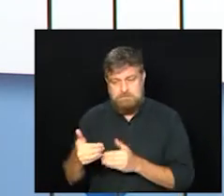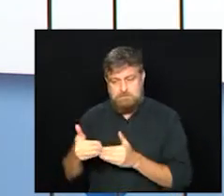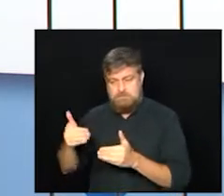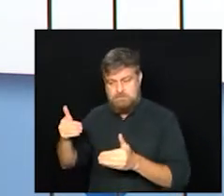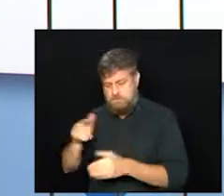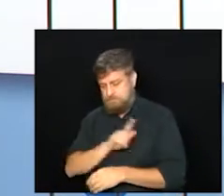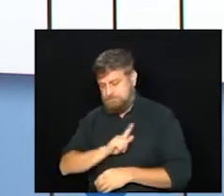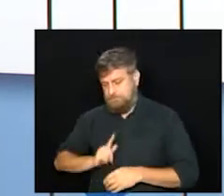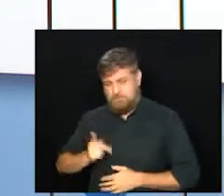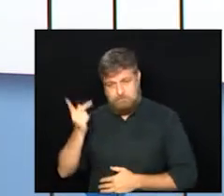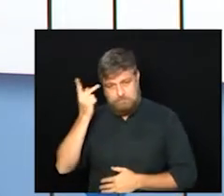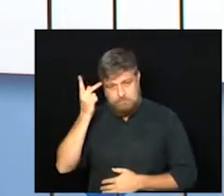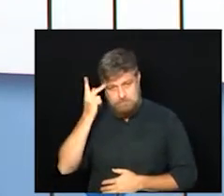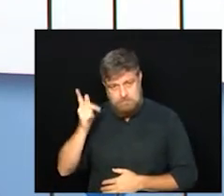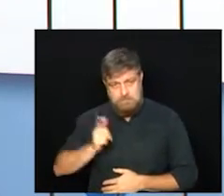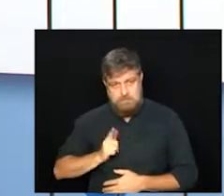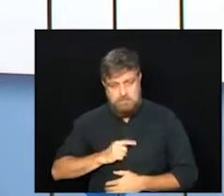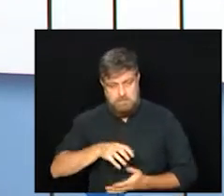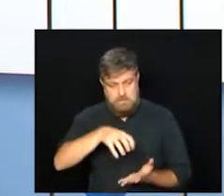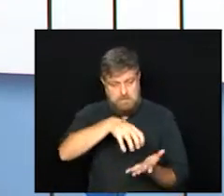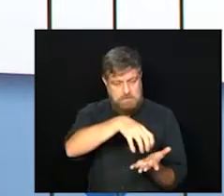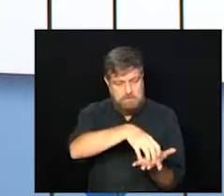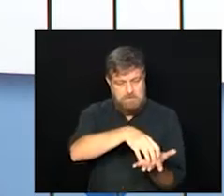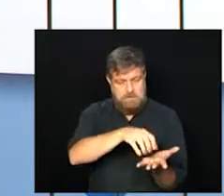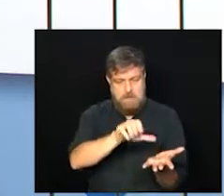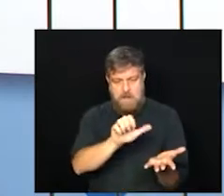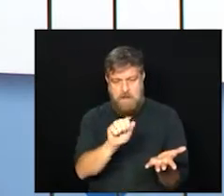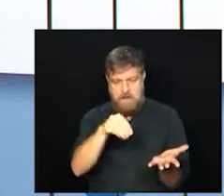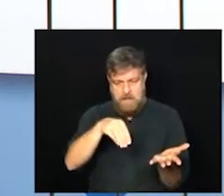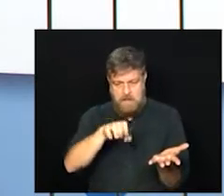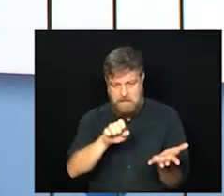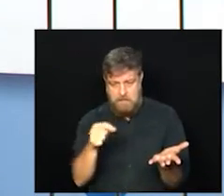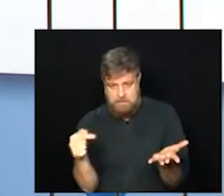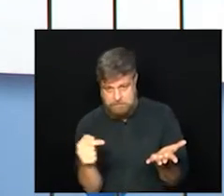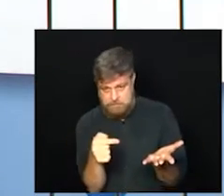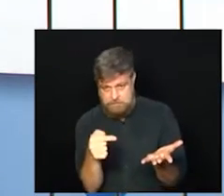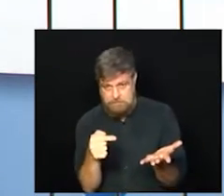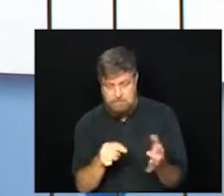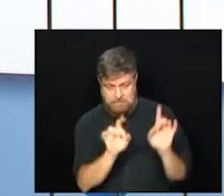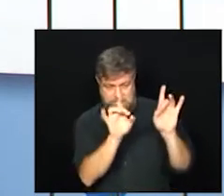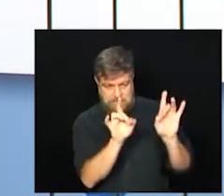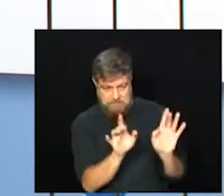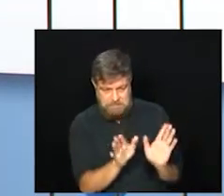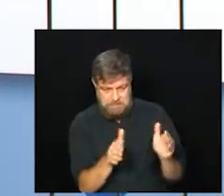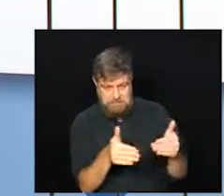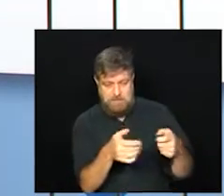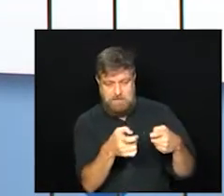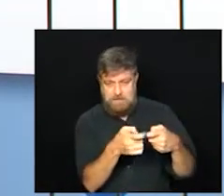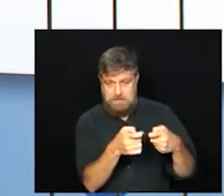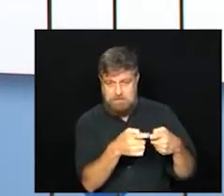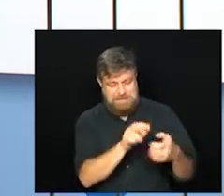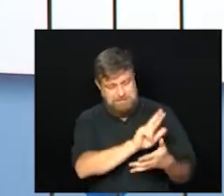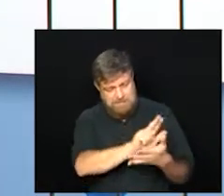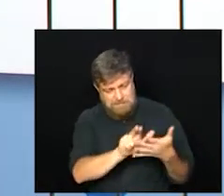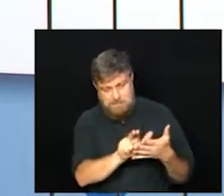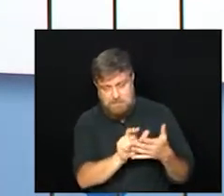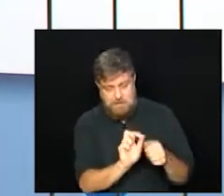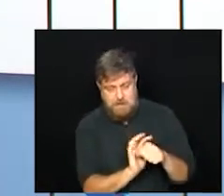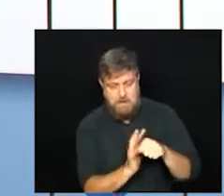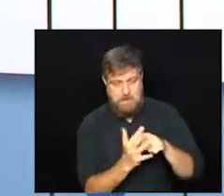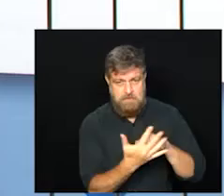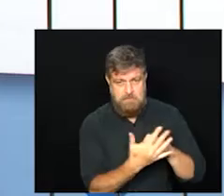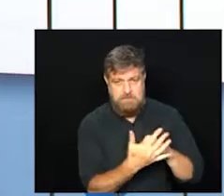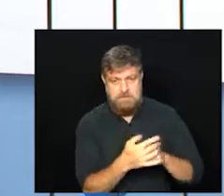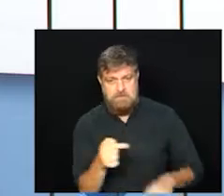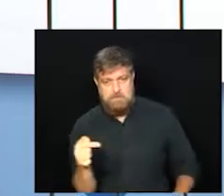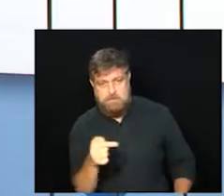governo estadual desmobilizou a AME, né? O AME, que é o Ambulatório de Especialidades Médicas para o atendimento da Covid, ou